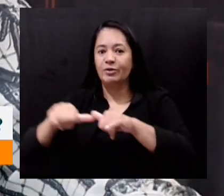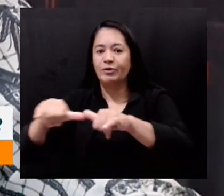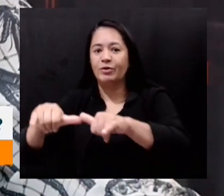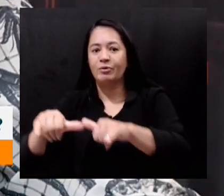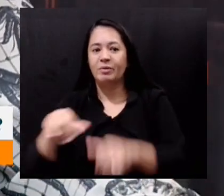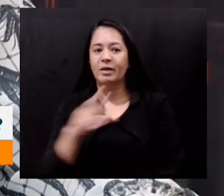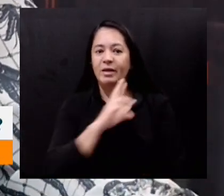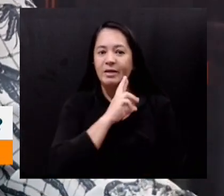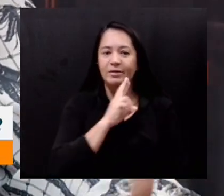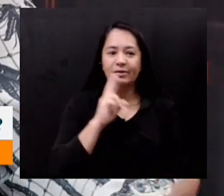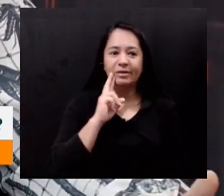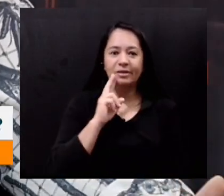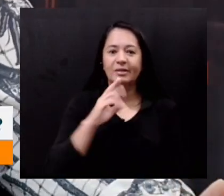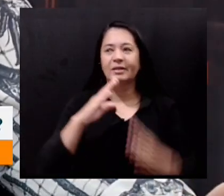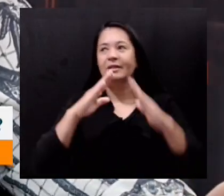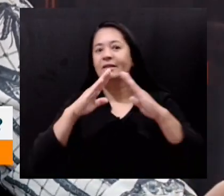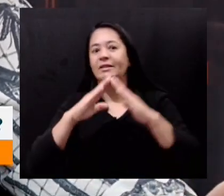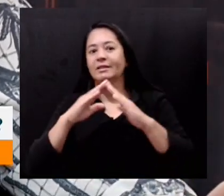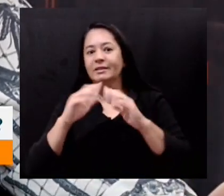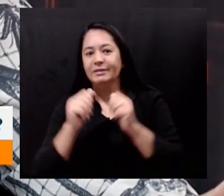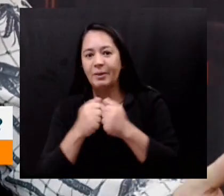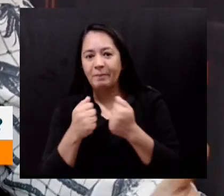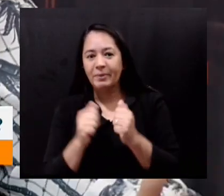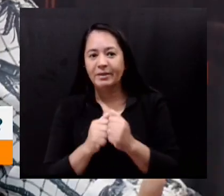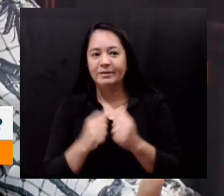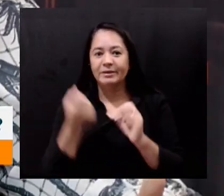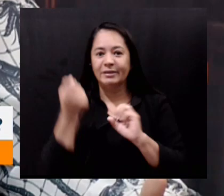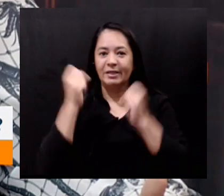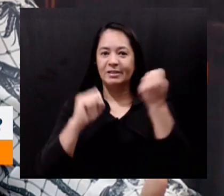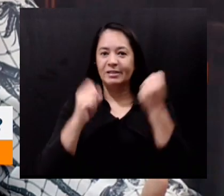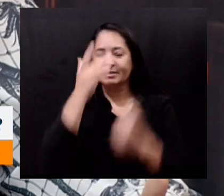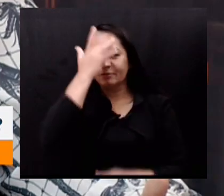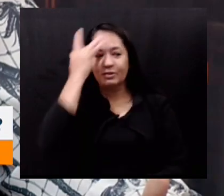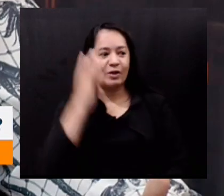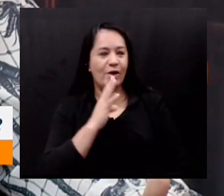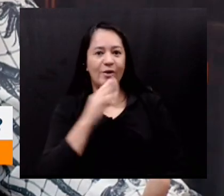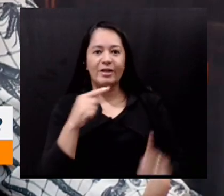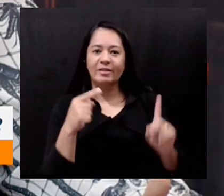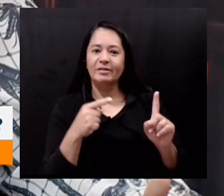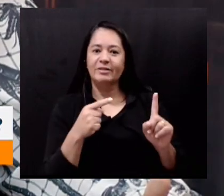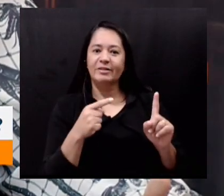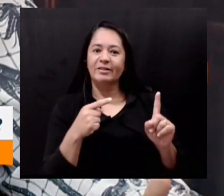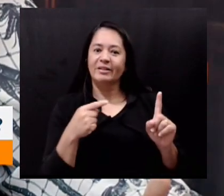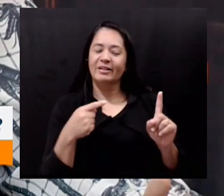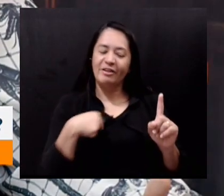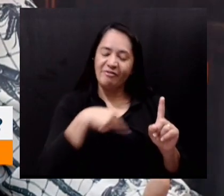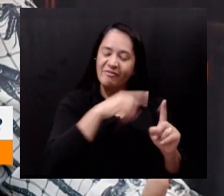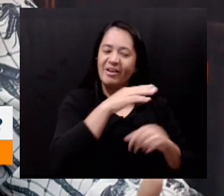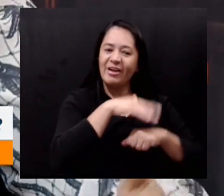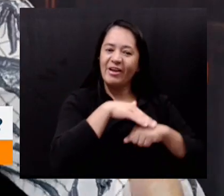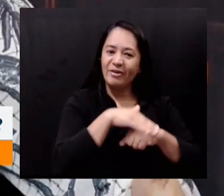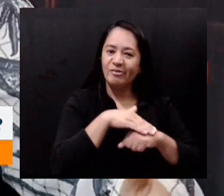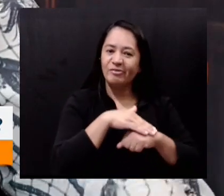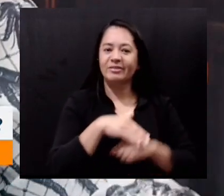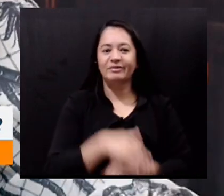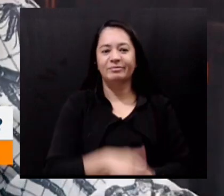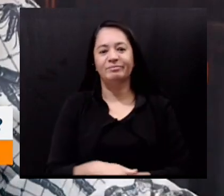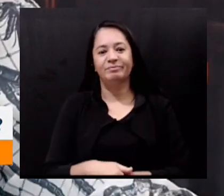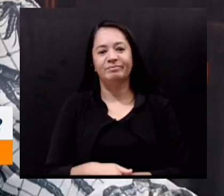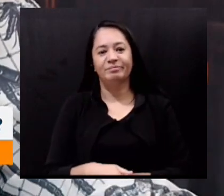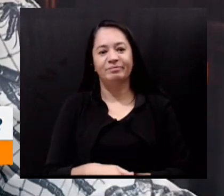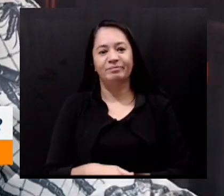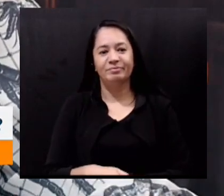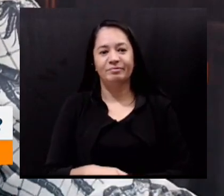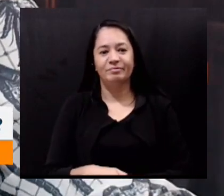na academia, as pessoas reconhecem ele e vêm falar com ele, né. Uhum. Então, assim, o seu